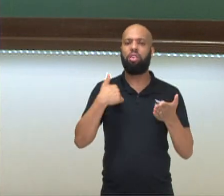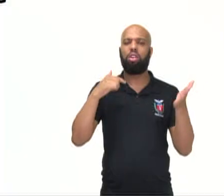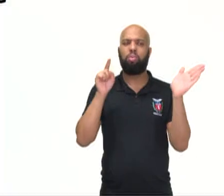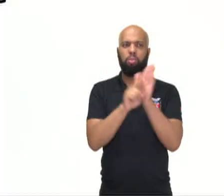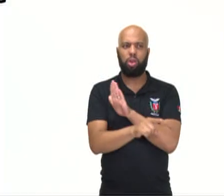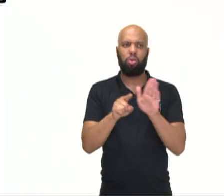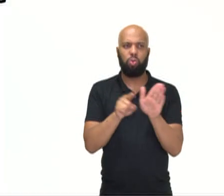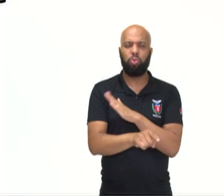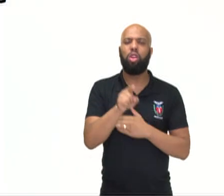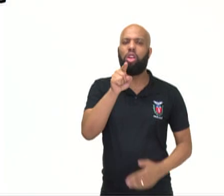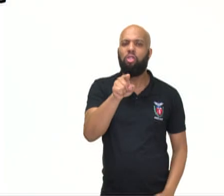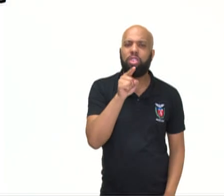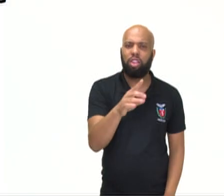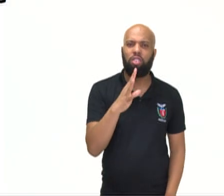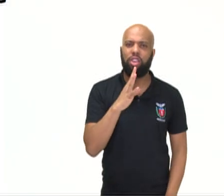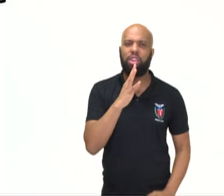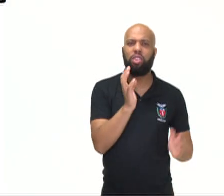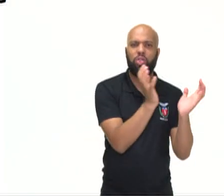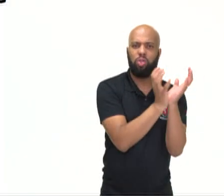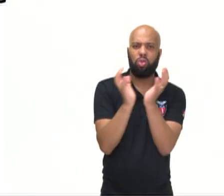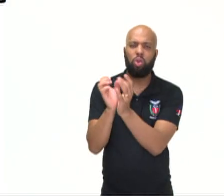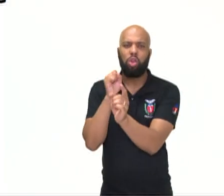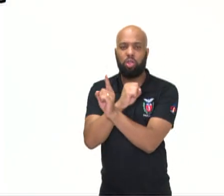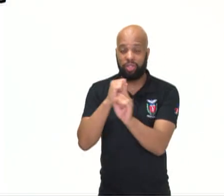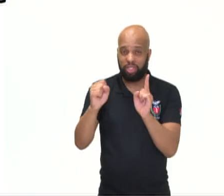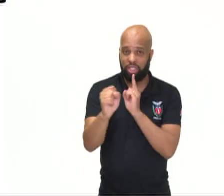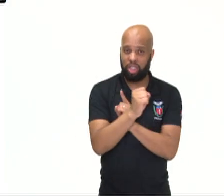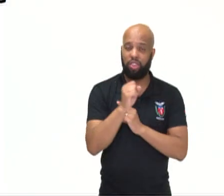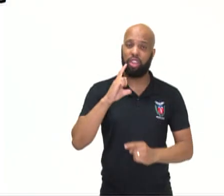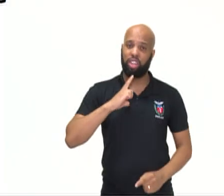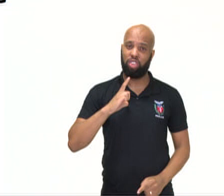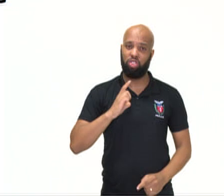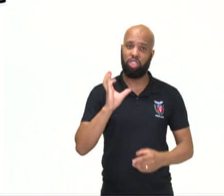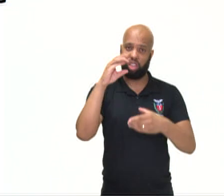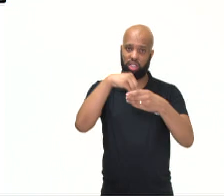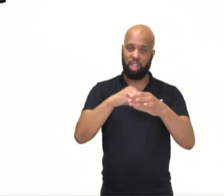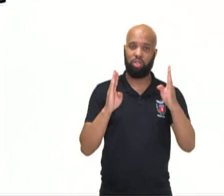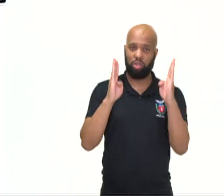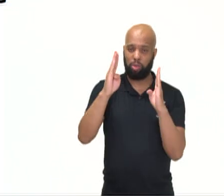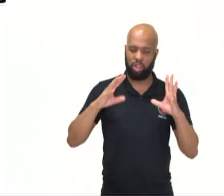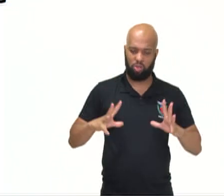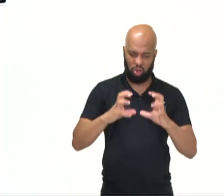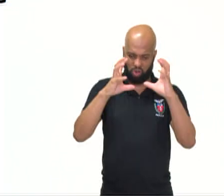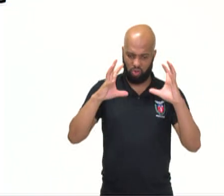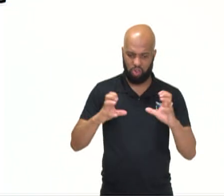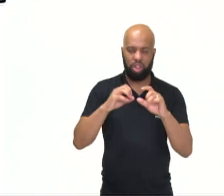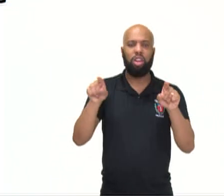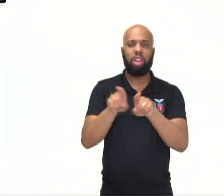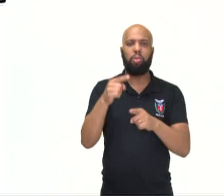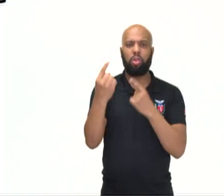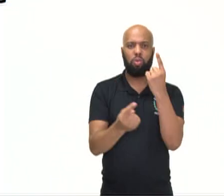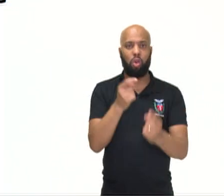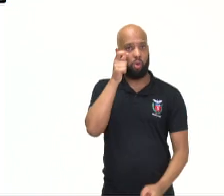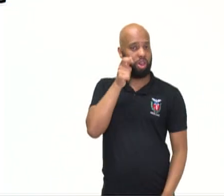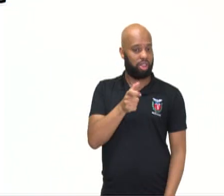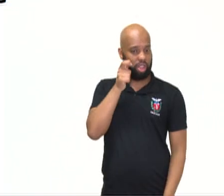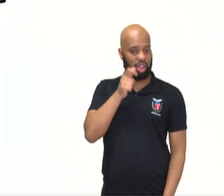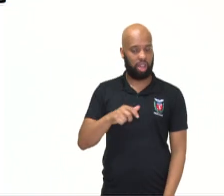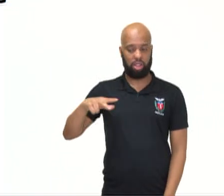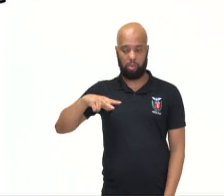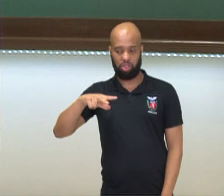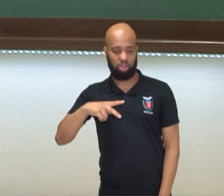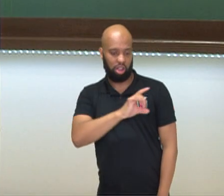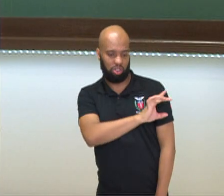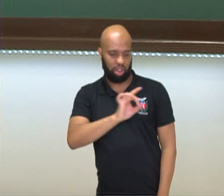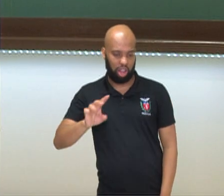vocês, você conhece os grupos sociais que faziam parte desses conflitos e quais os seus interesses